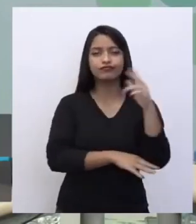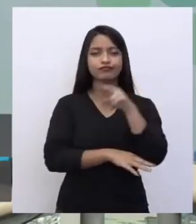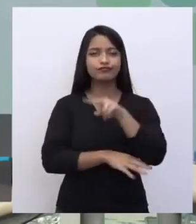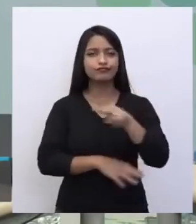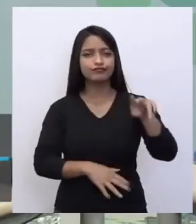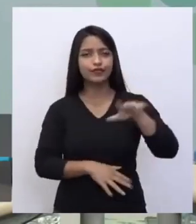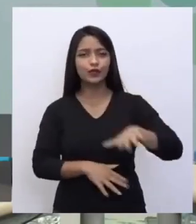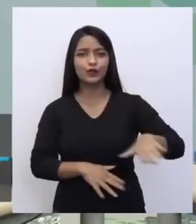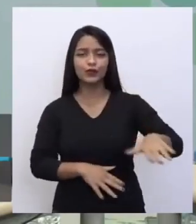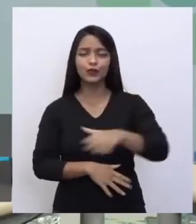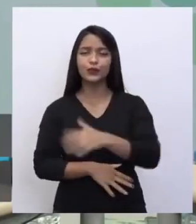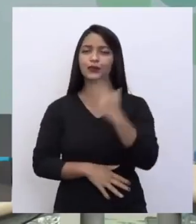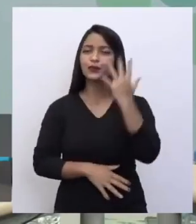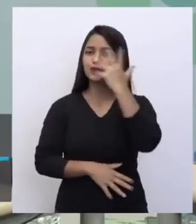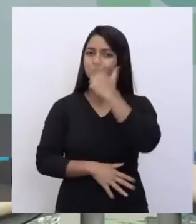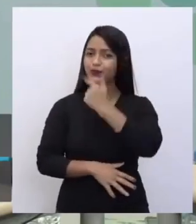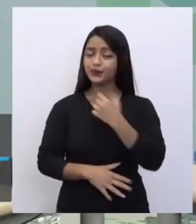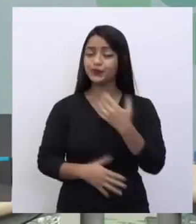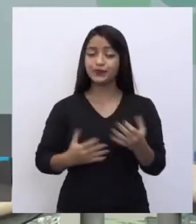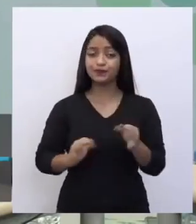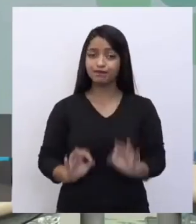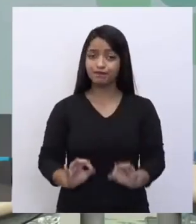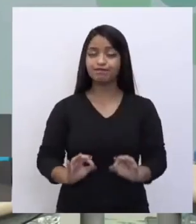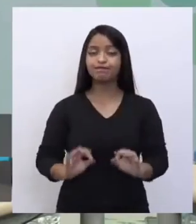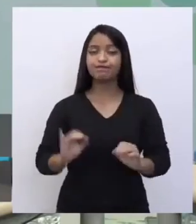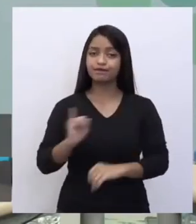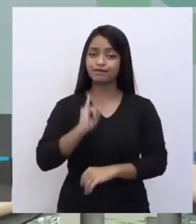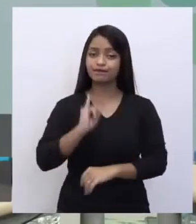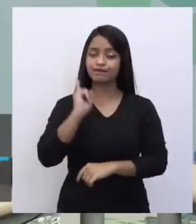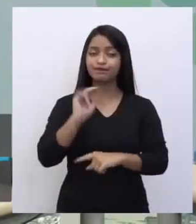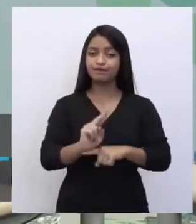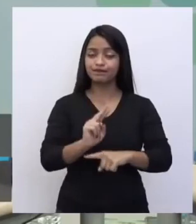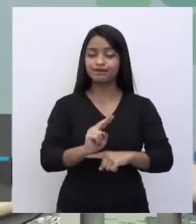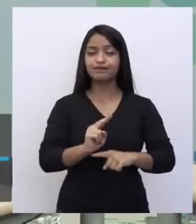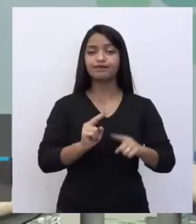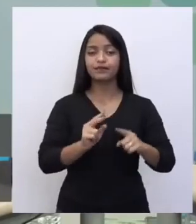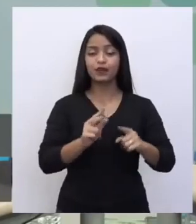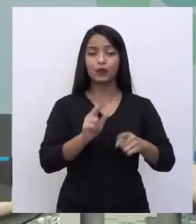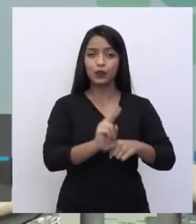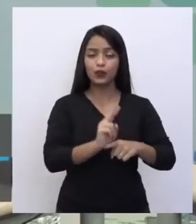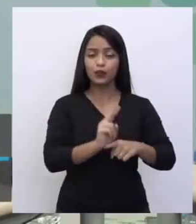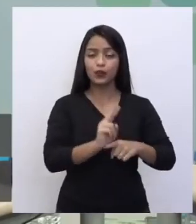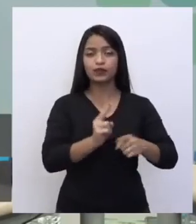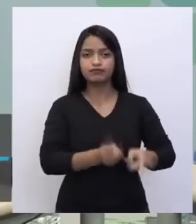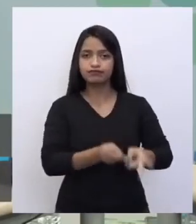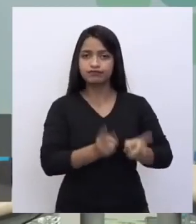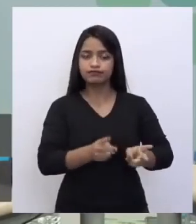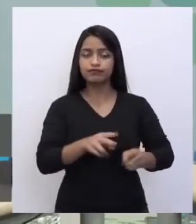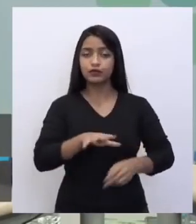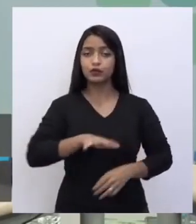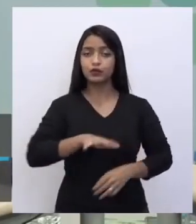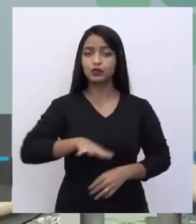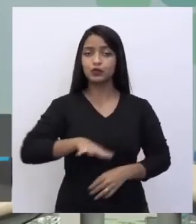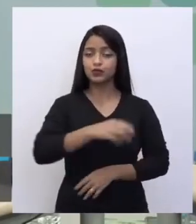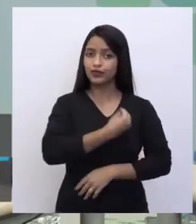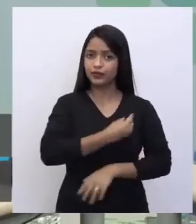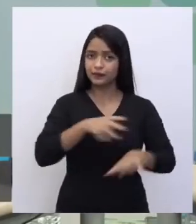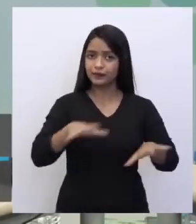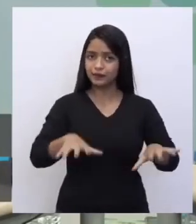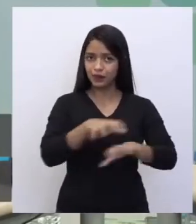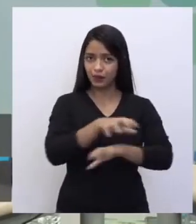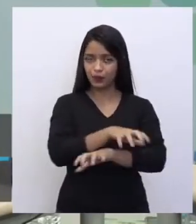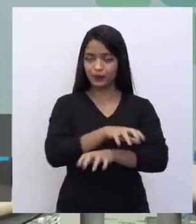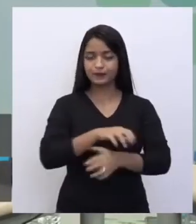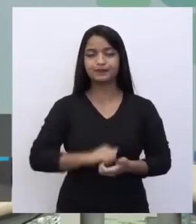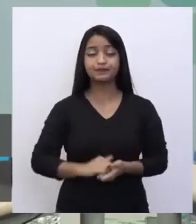paisagens e, sem dúvida, a importância da preservação, da manutenção, da conservação desses biomas, né? E como nós estamos falando